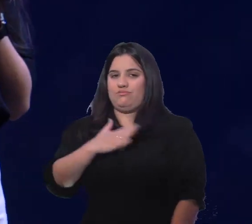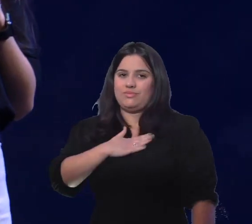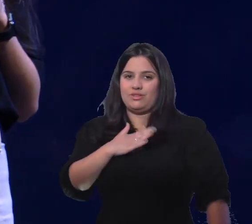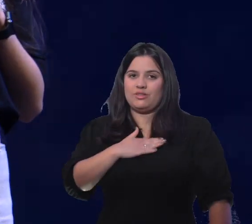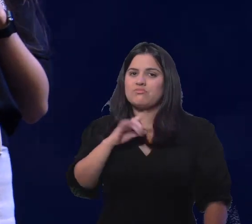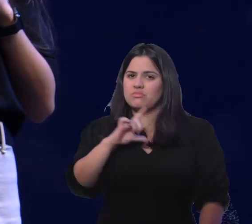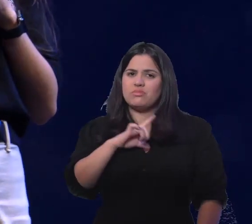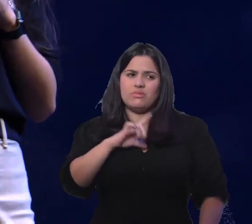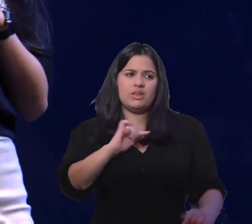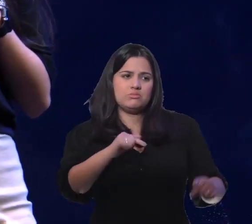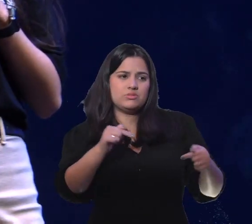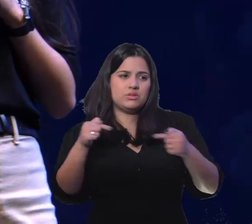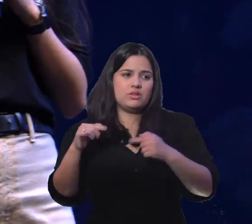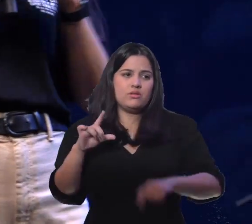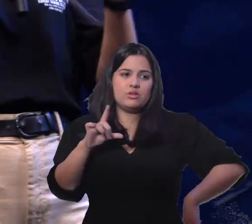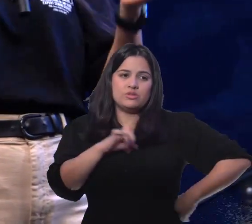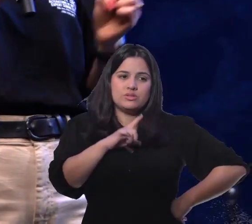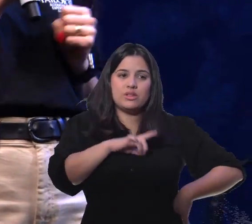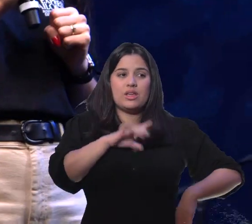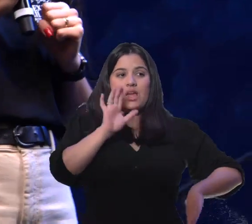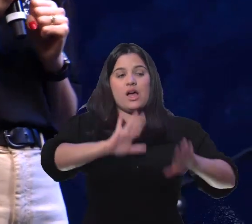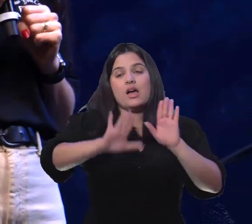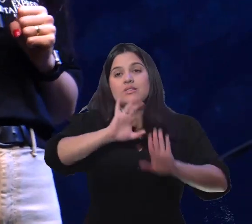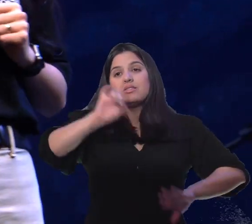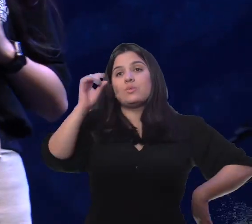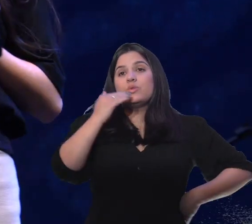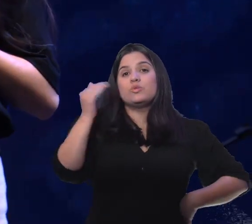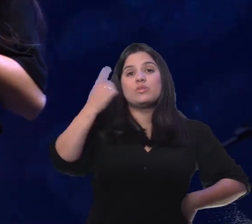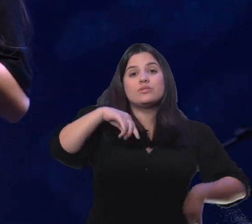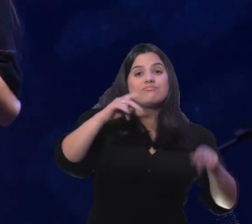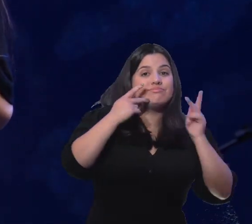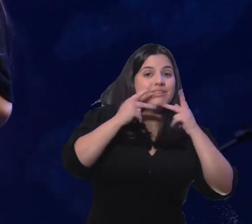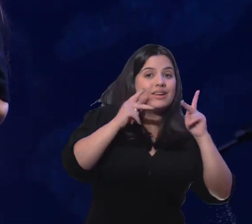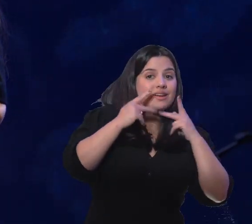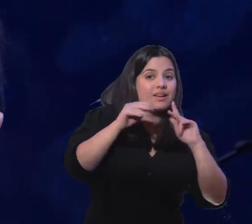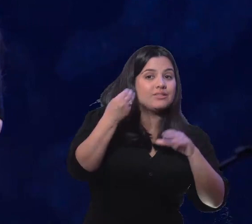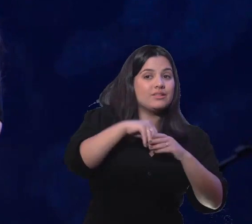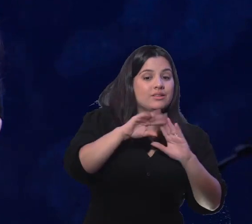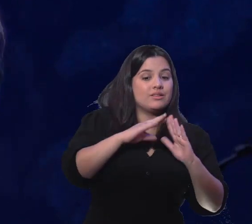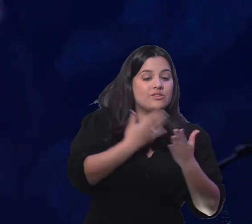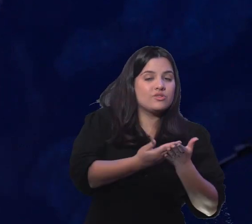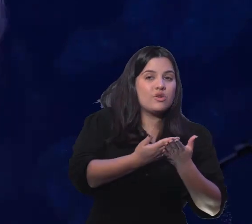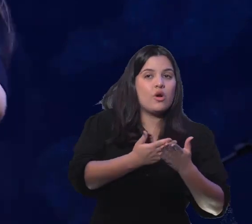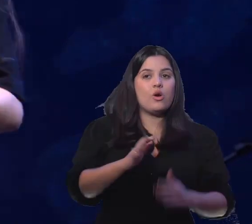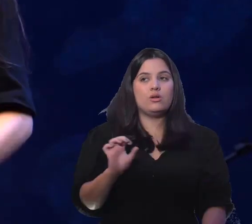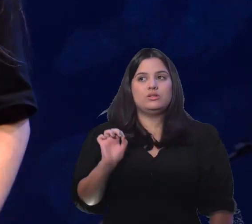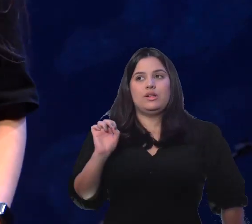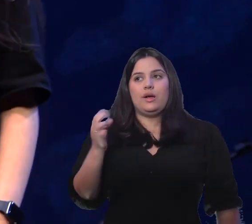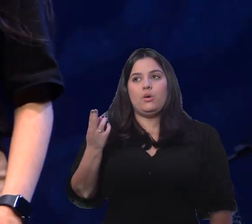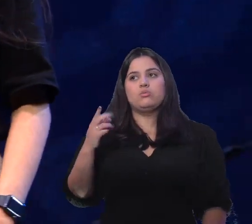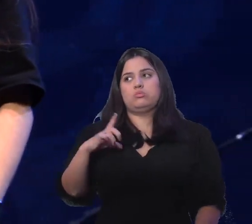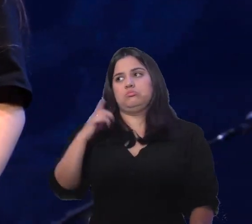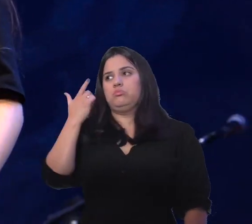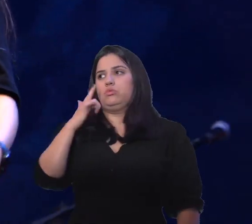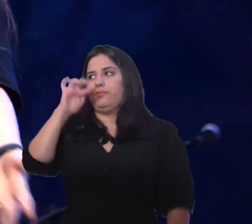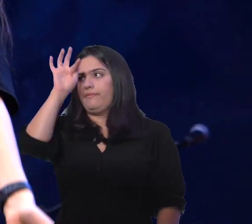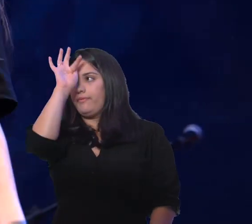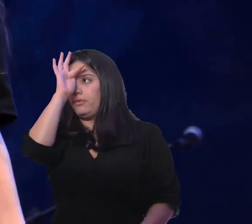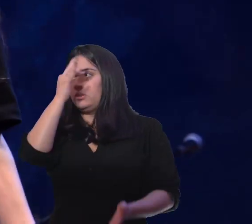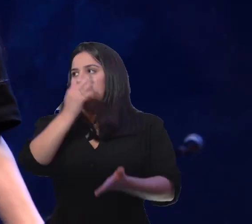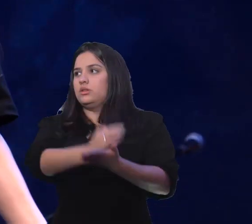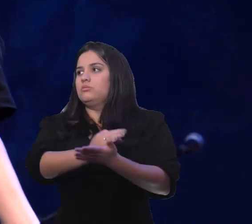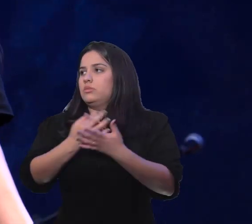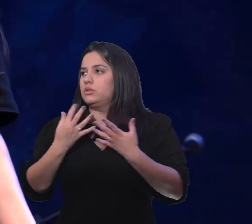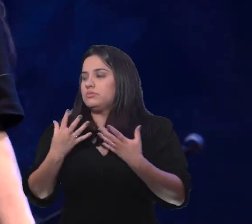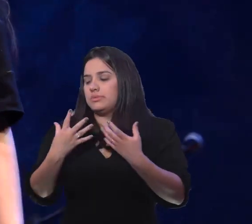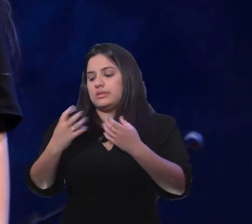né? Talvez Deus tenha te pedido para você pregar na tua escola. Talvez Deus tenha te pedido para você dar aquele passo de fé e